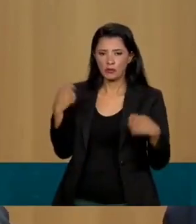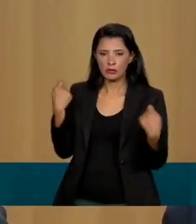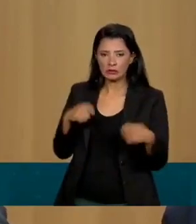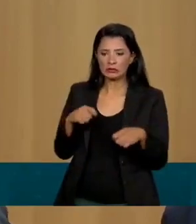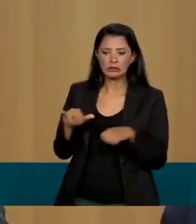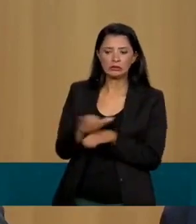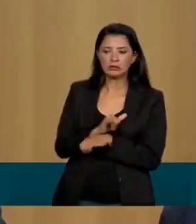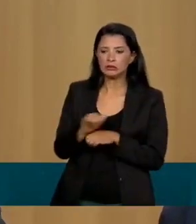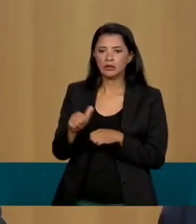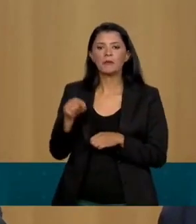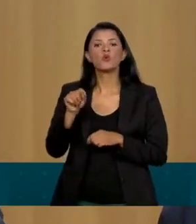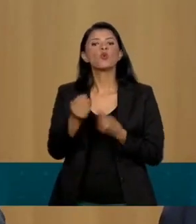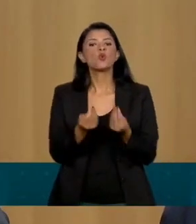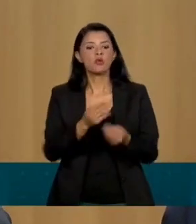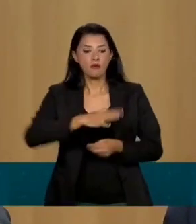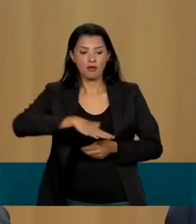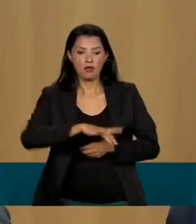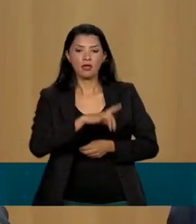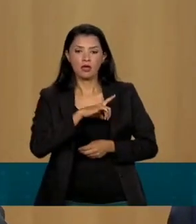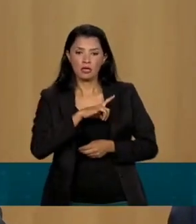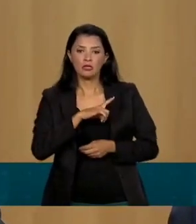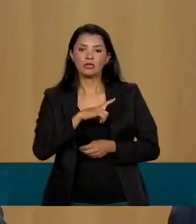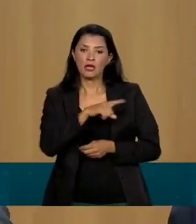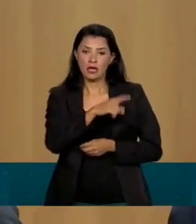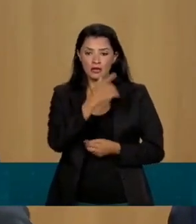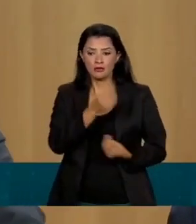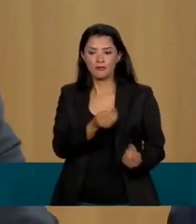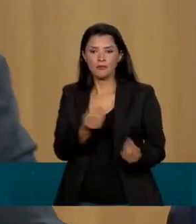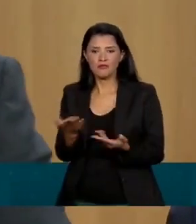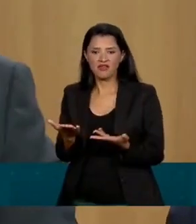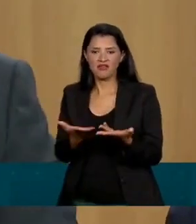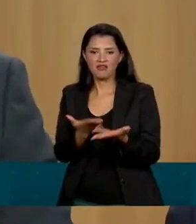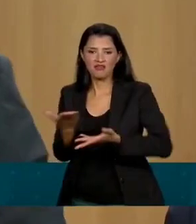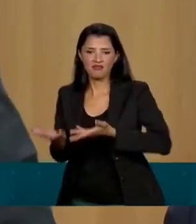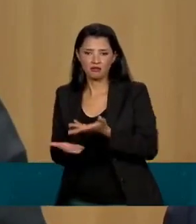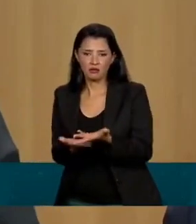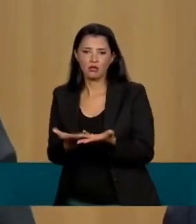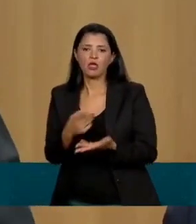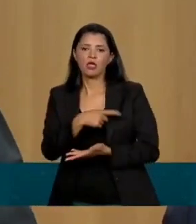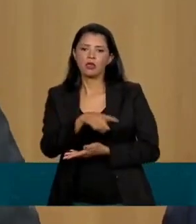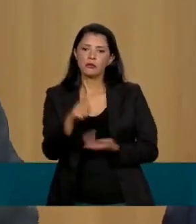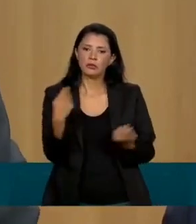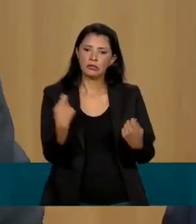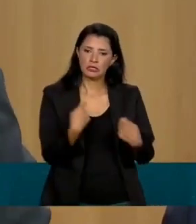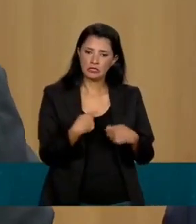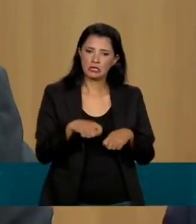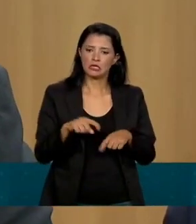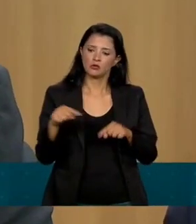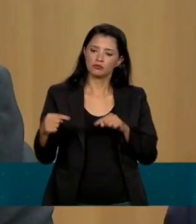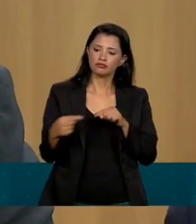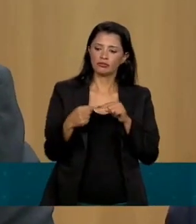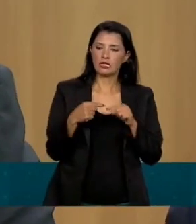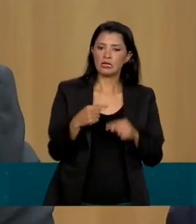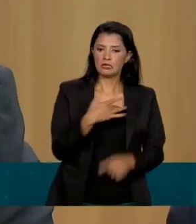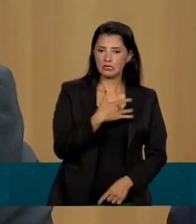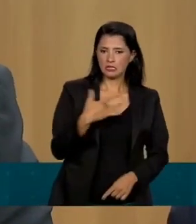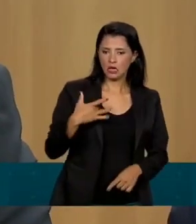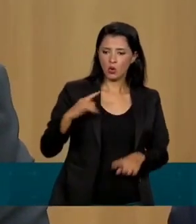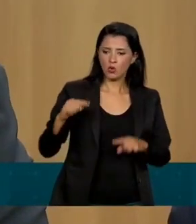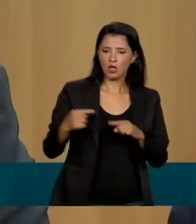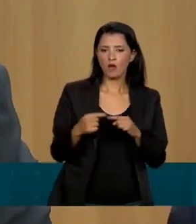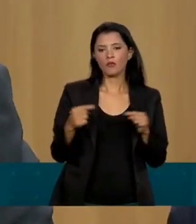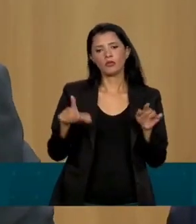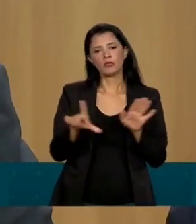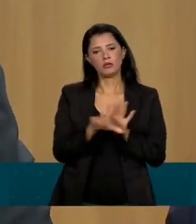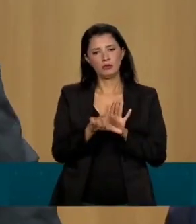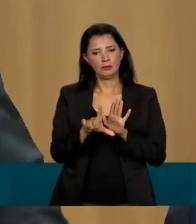esse mercado, no que se refere aos prestadores de serviços, seja mais saudável, mais compatível com a lei.